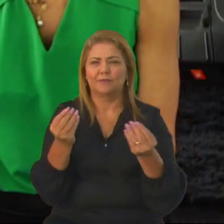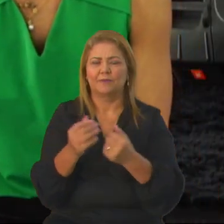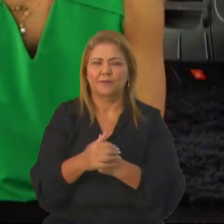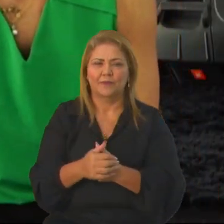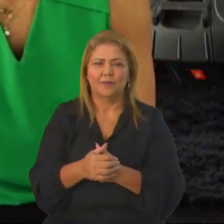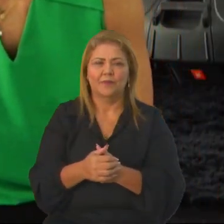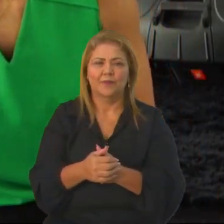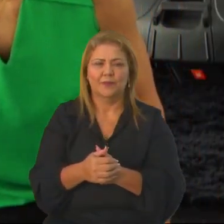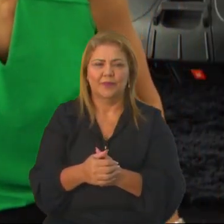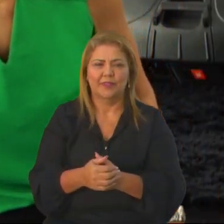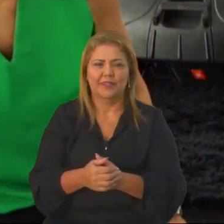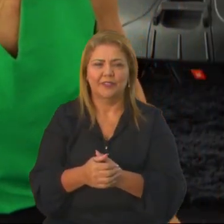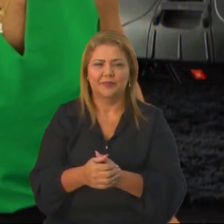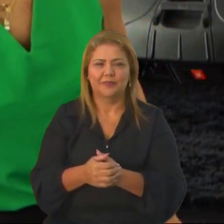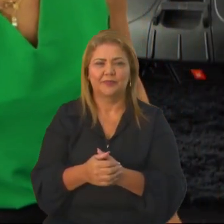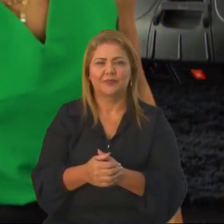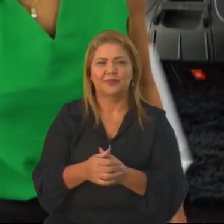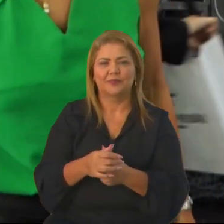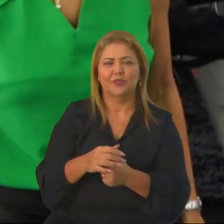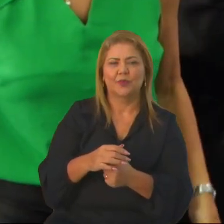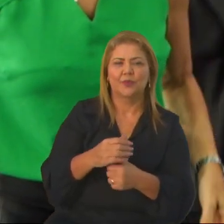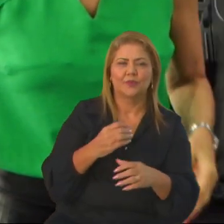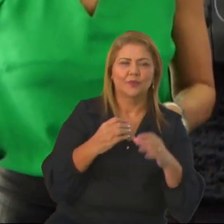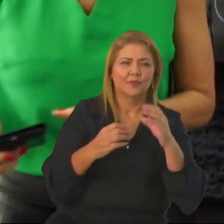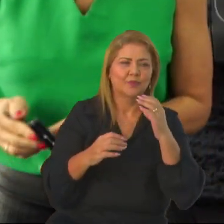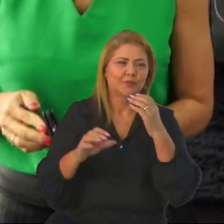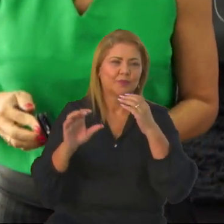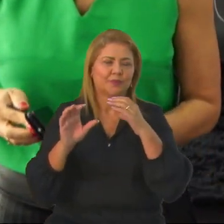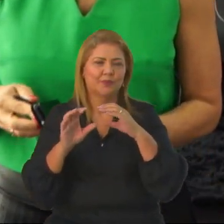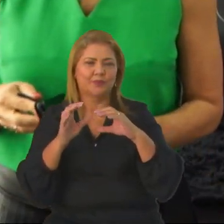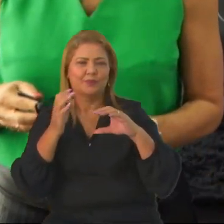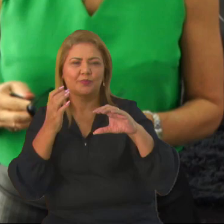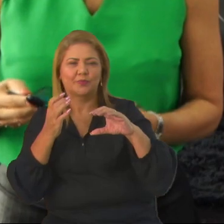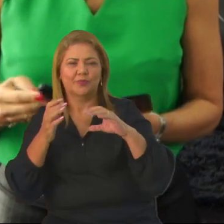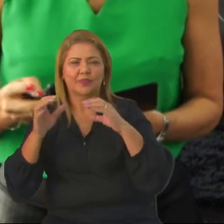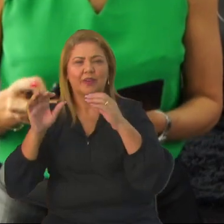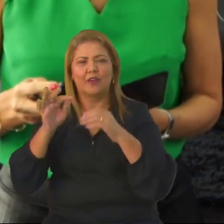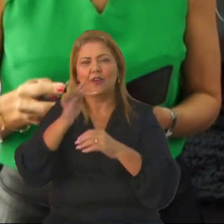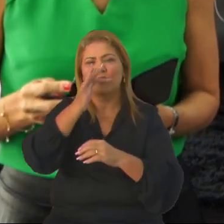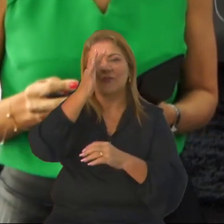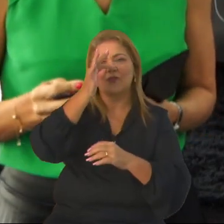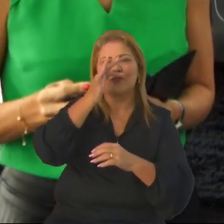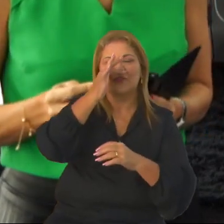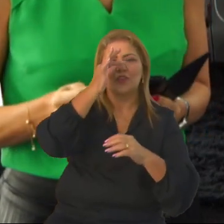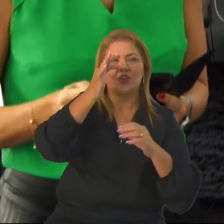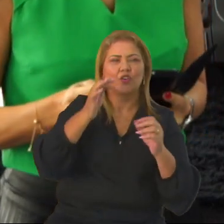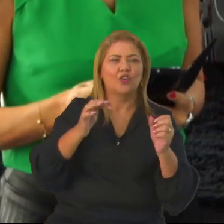belíssima interpretação do Tiago Girassol, vão recebendo as lembranças também.